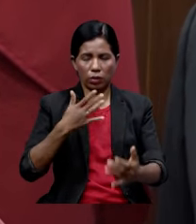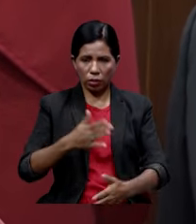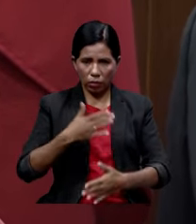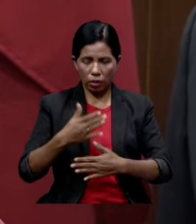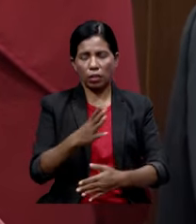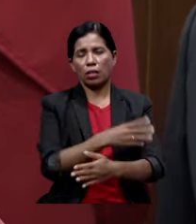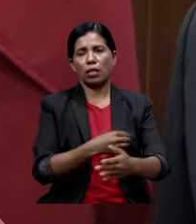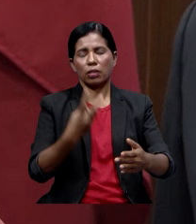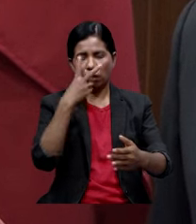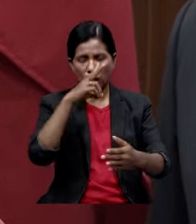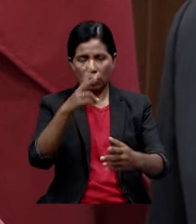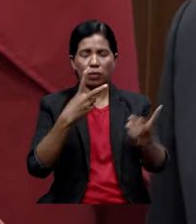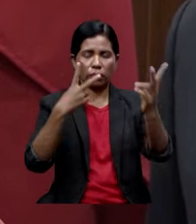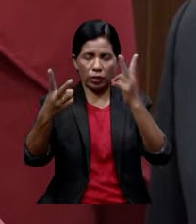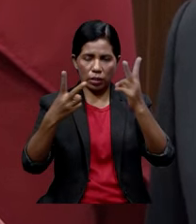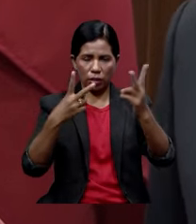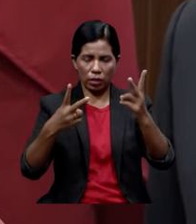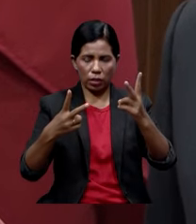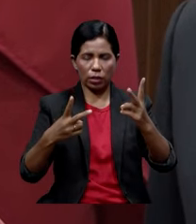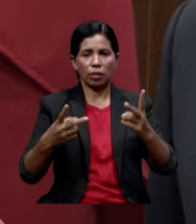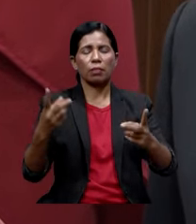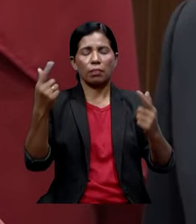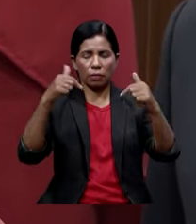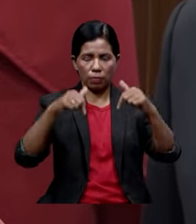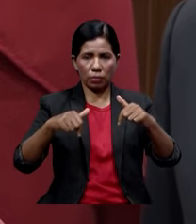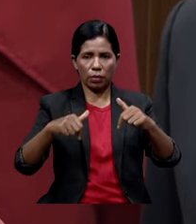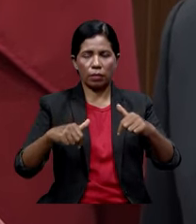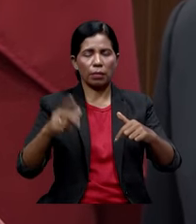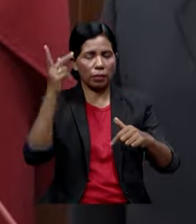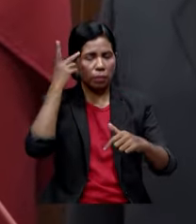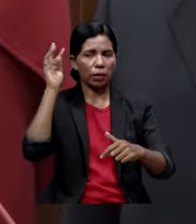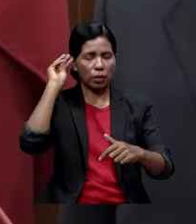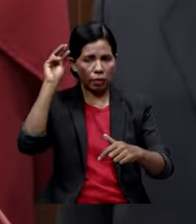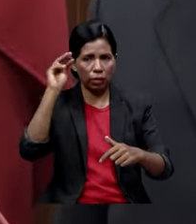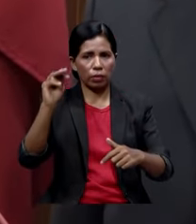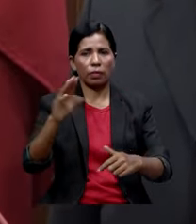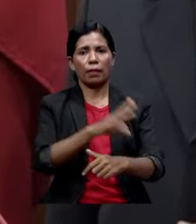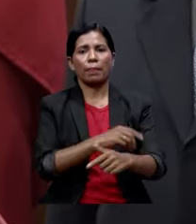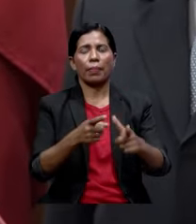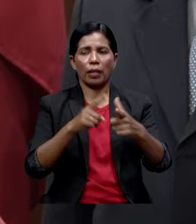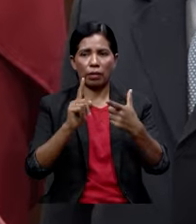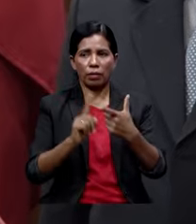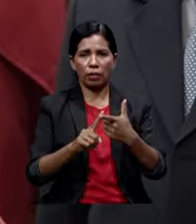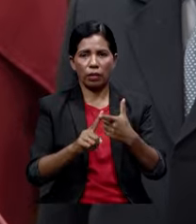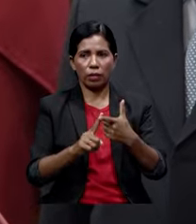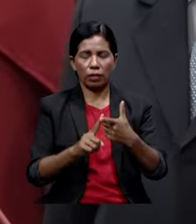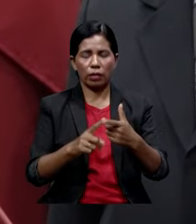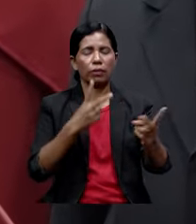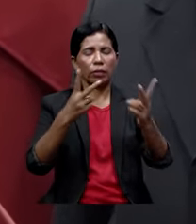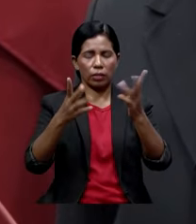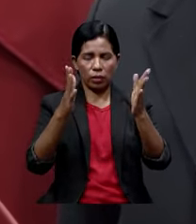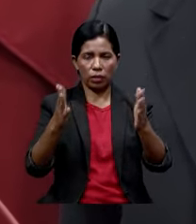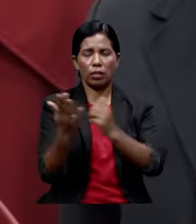ter visita de cortesia à excelência primeiro-ministro Guzmão, visitando este país